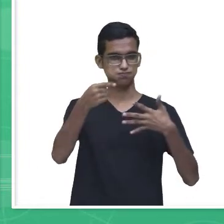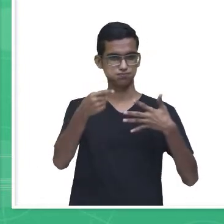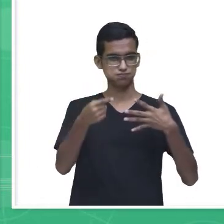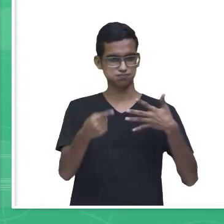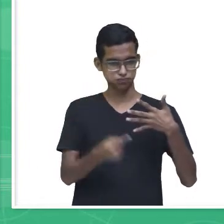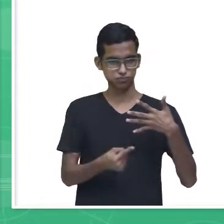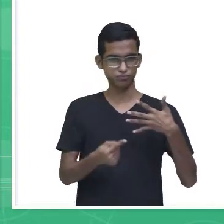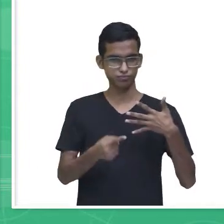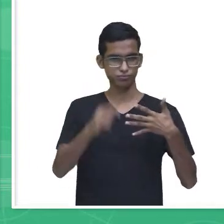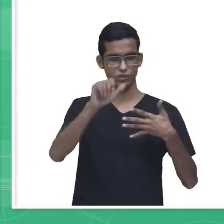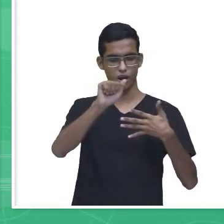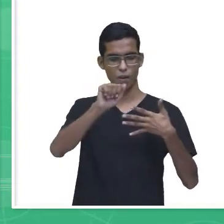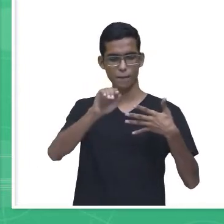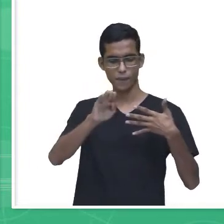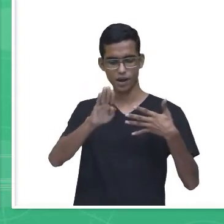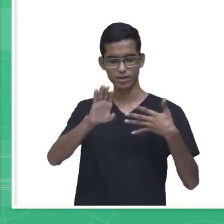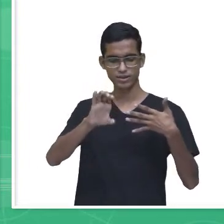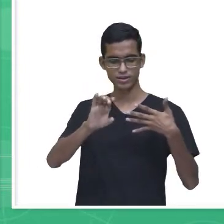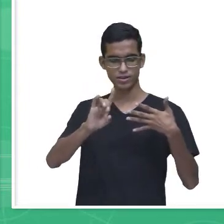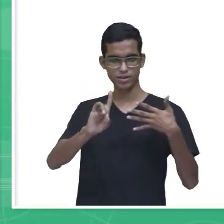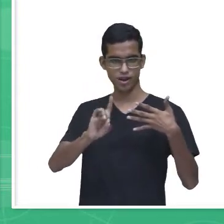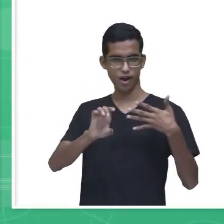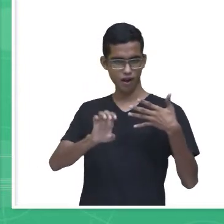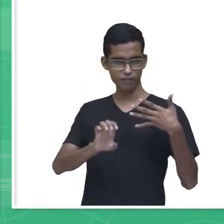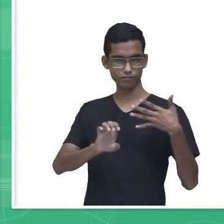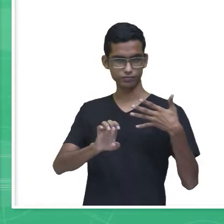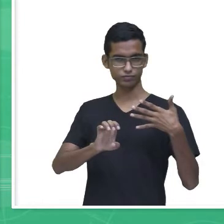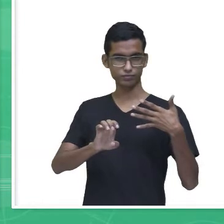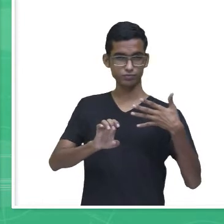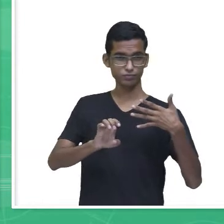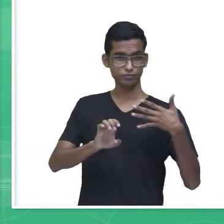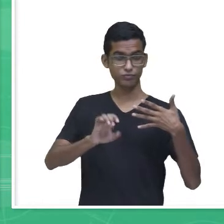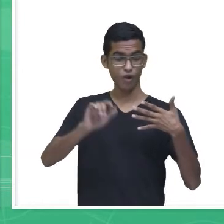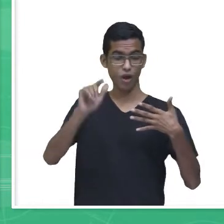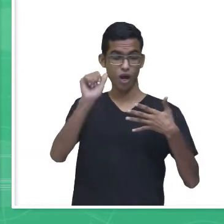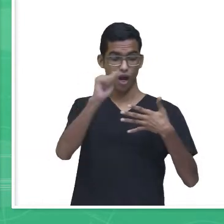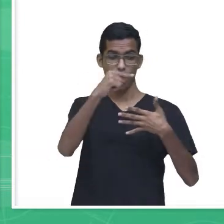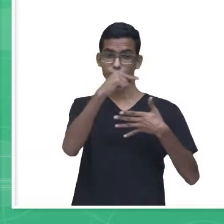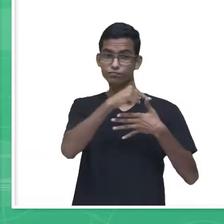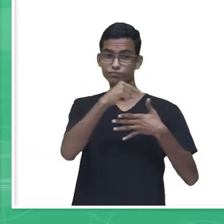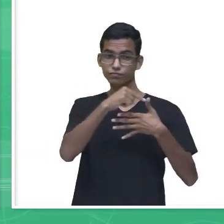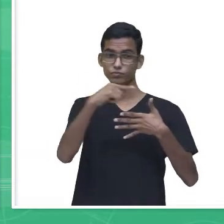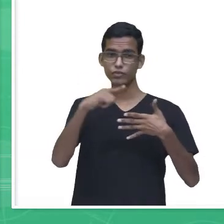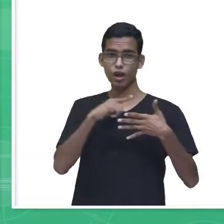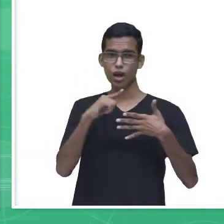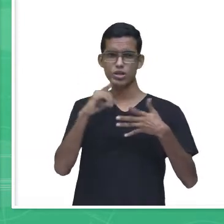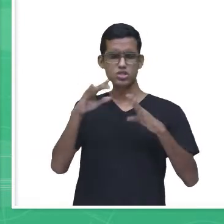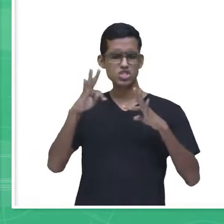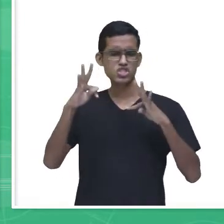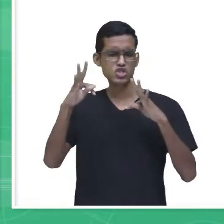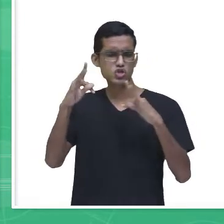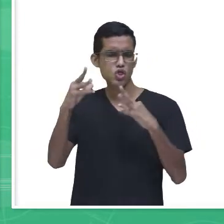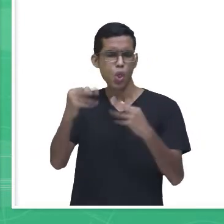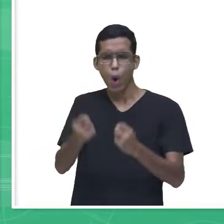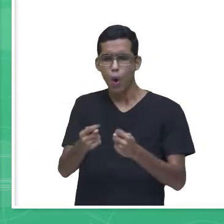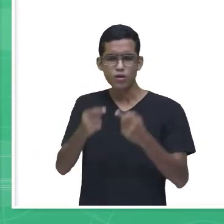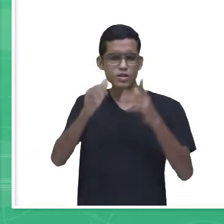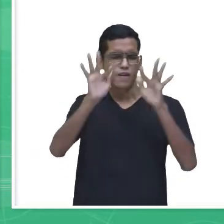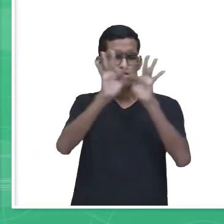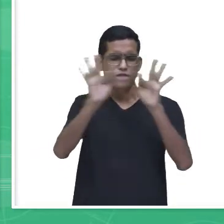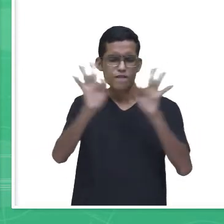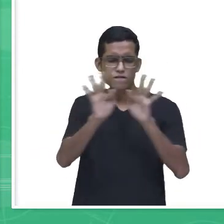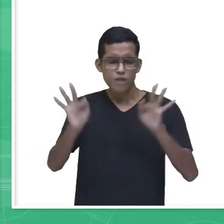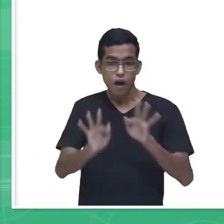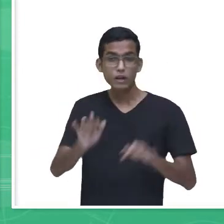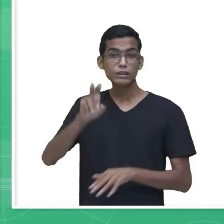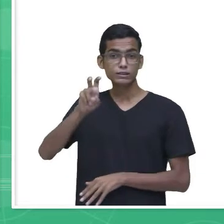dizendo, A, B, C, D, E. Na A, eu estou dizendo que todas as 5 frases, os verbos, né, que